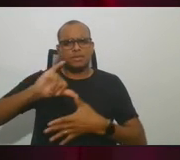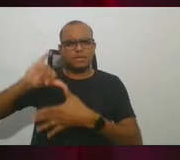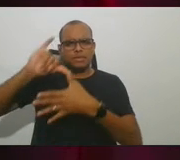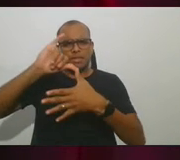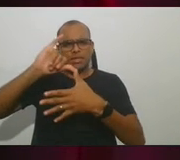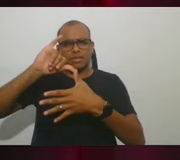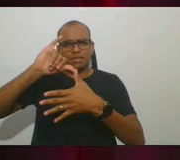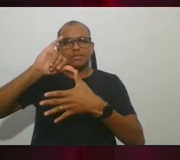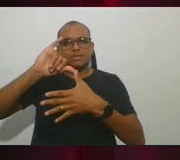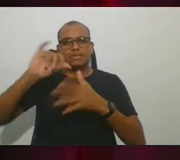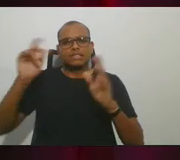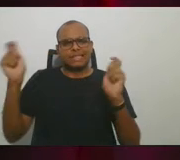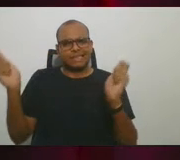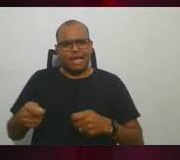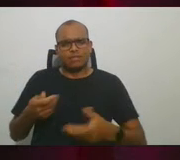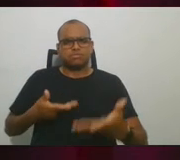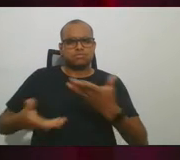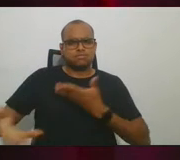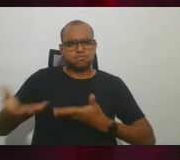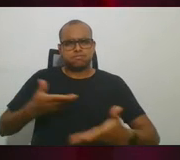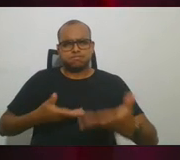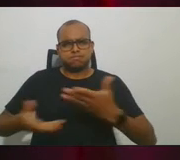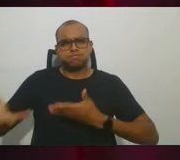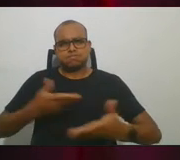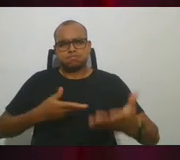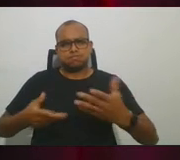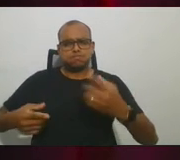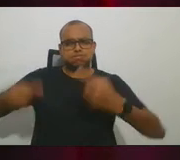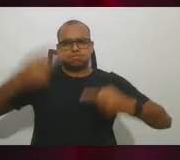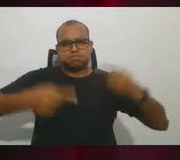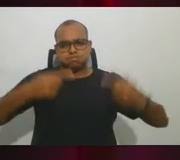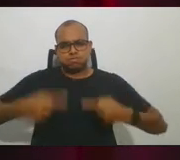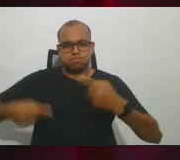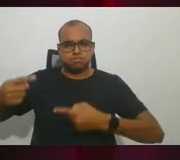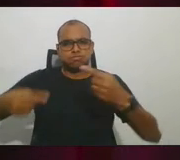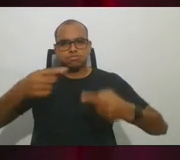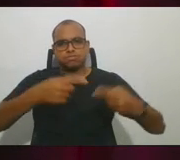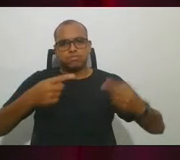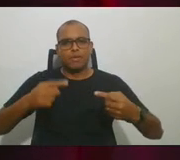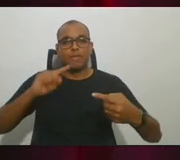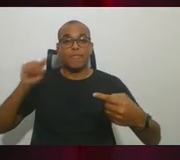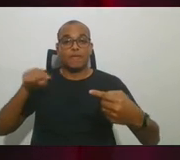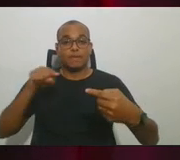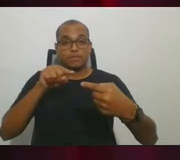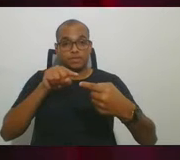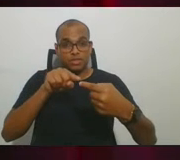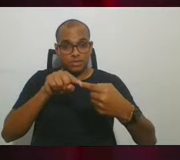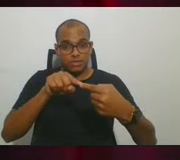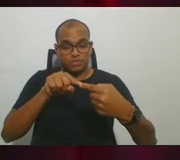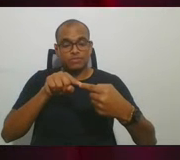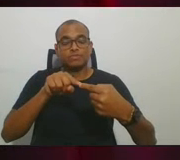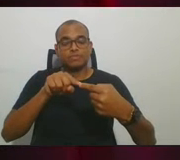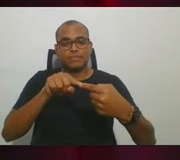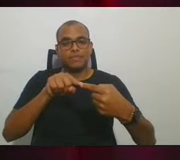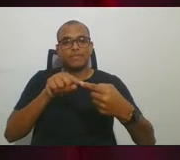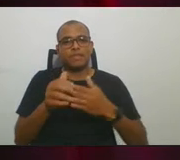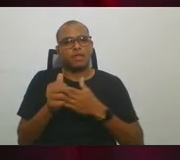serem socializados, problematizados, com vistas a encaminhamentos